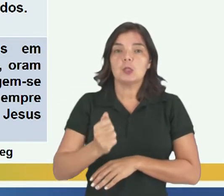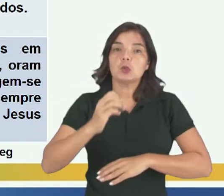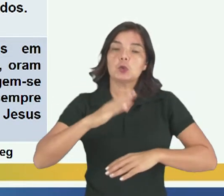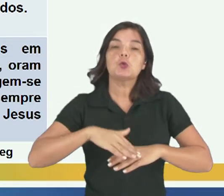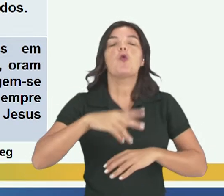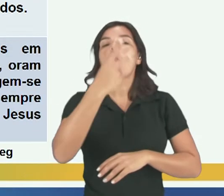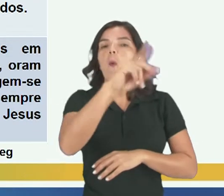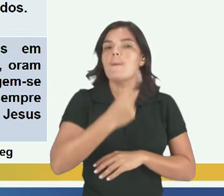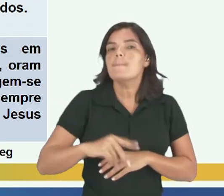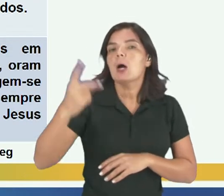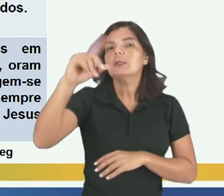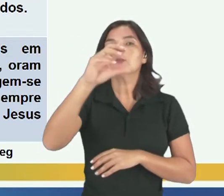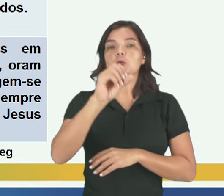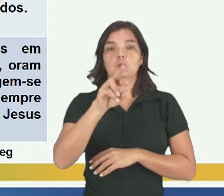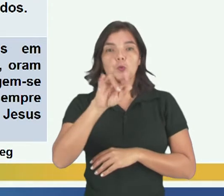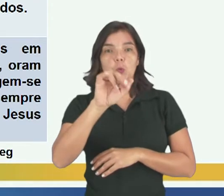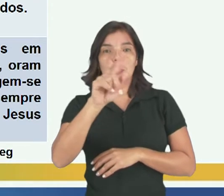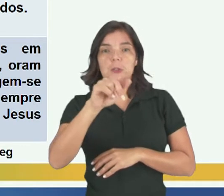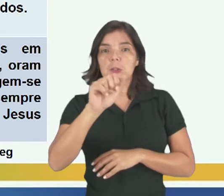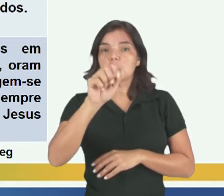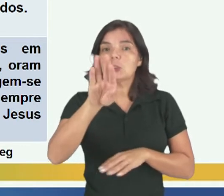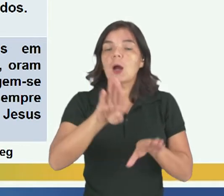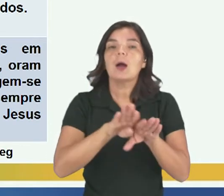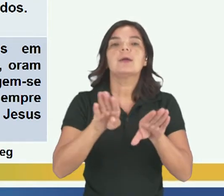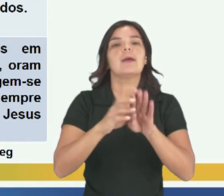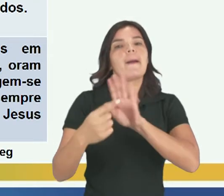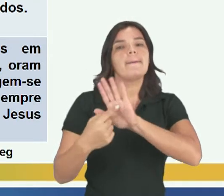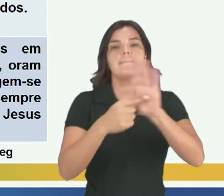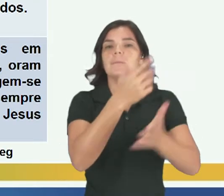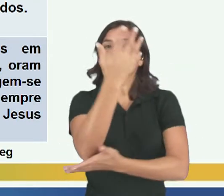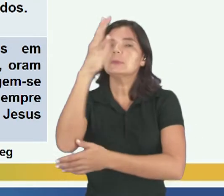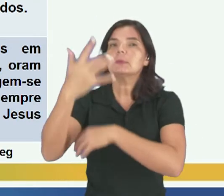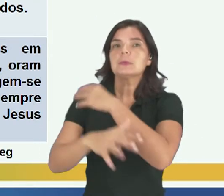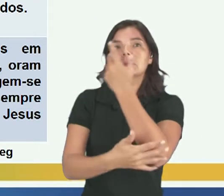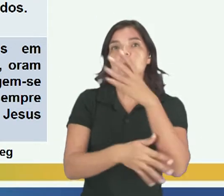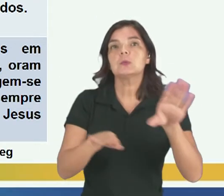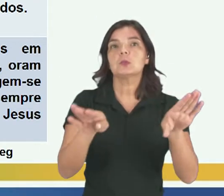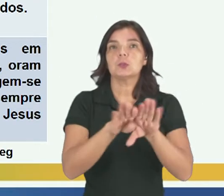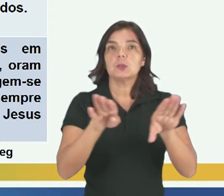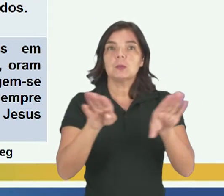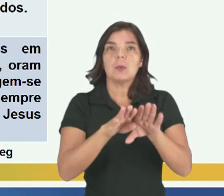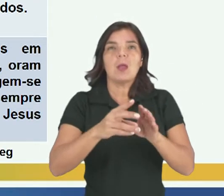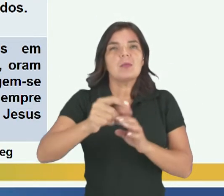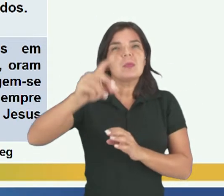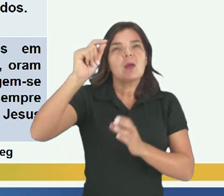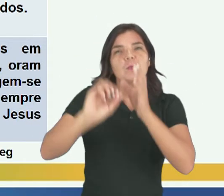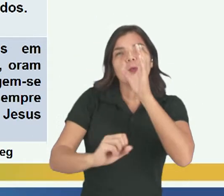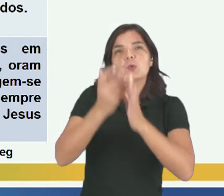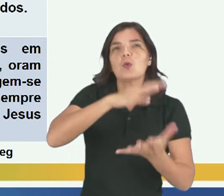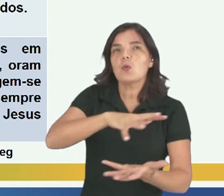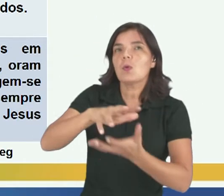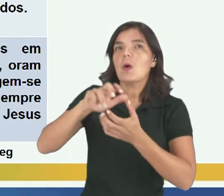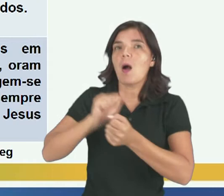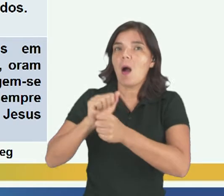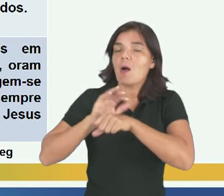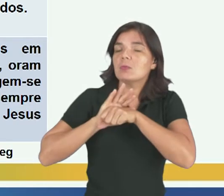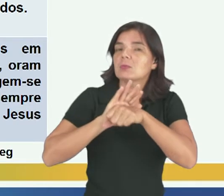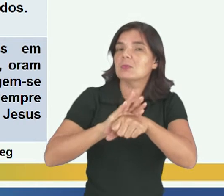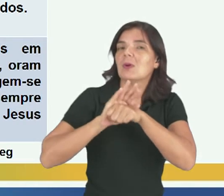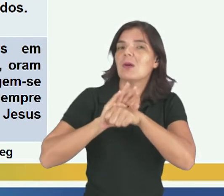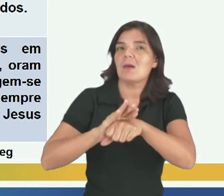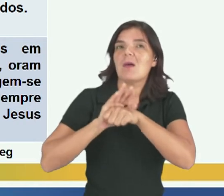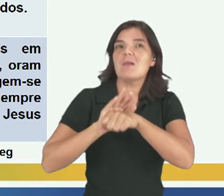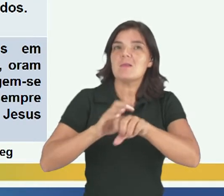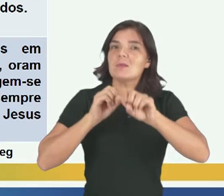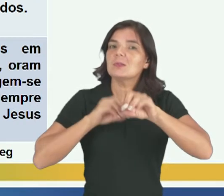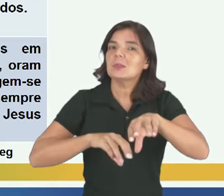Ubanda, os orixá, representados pela natureza, enviados desde a criação do mundo para